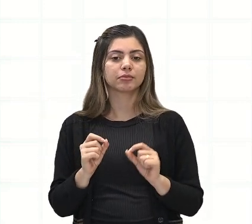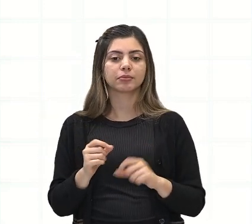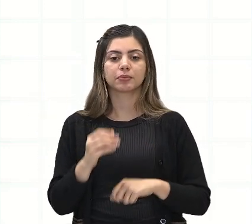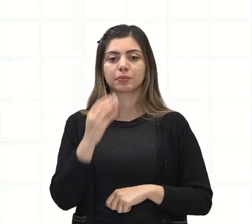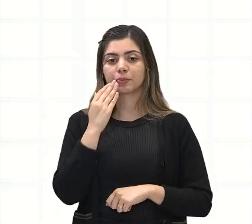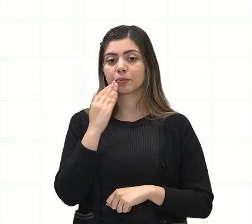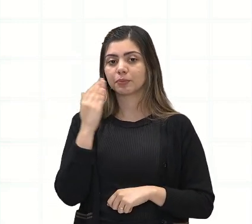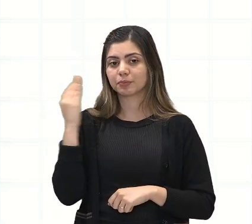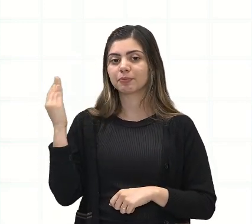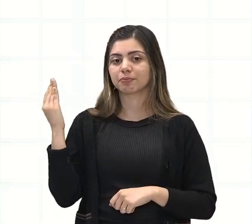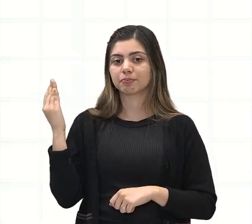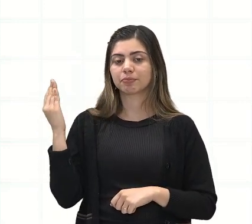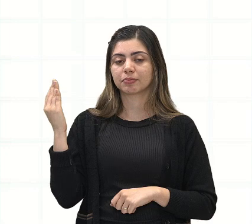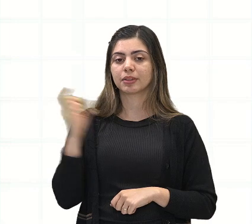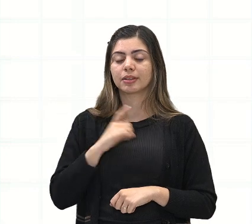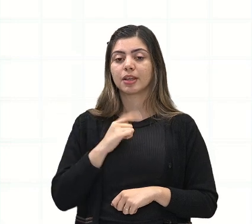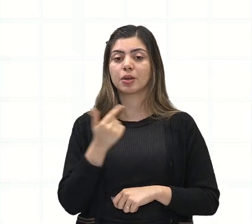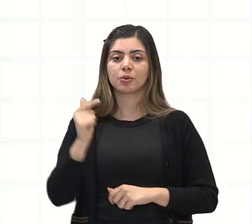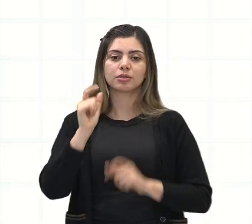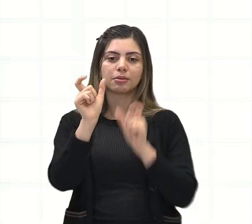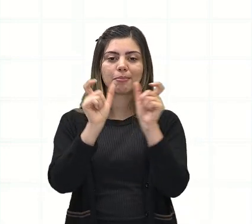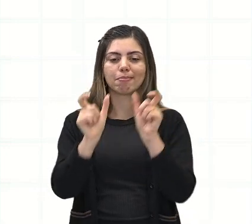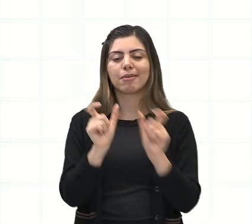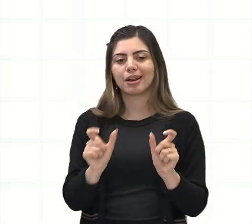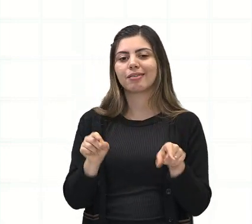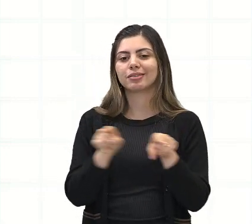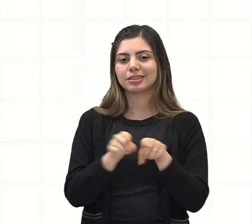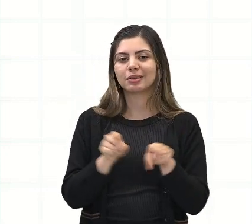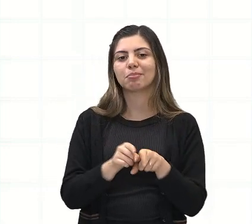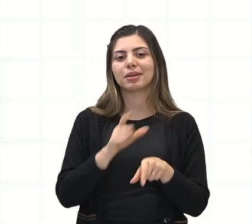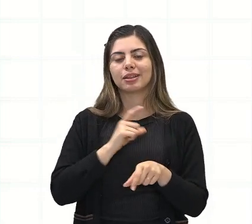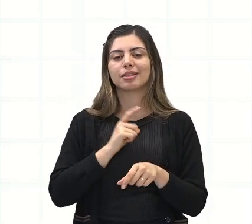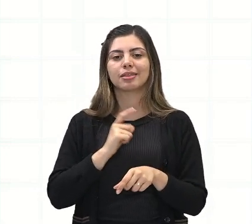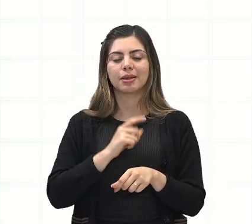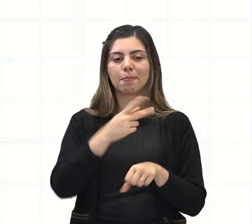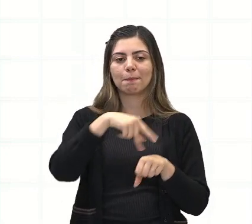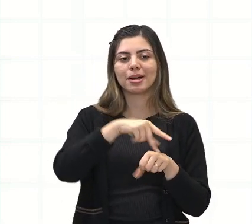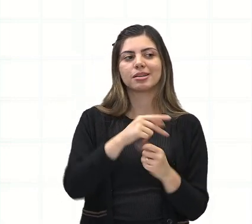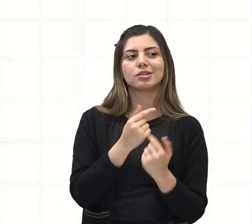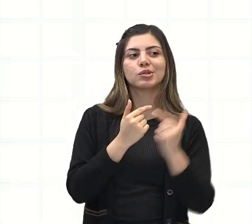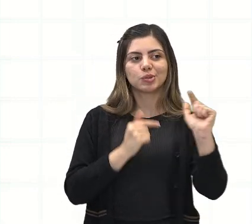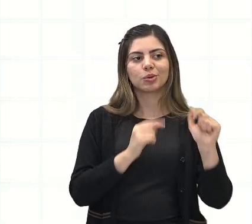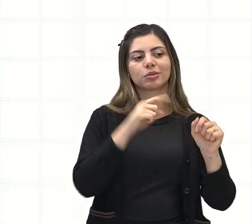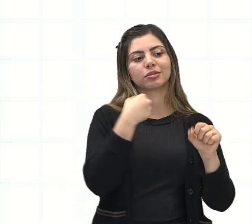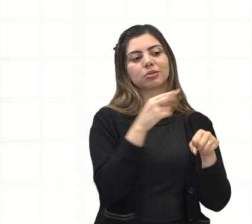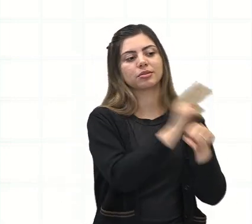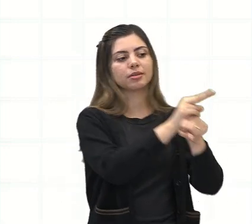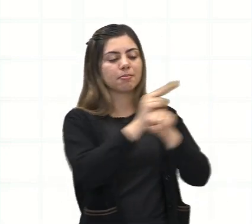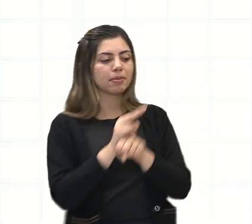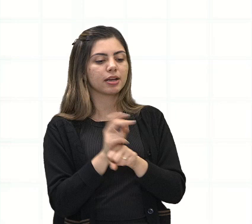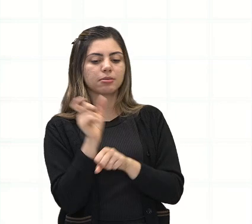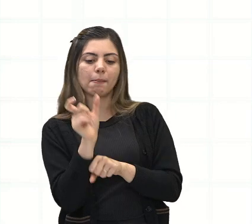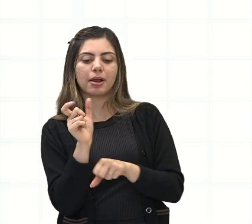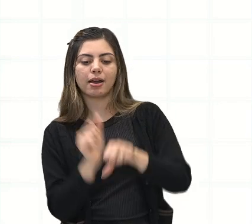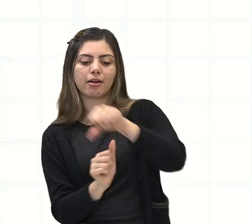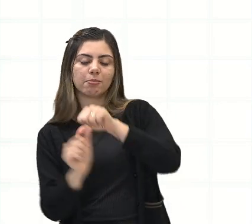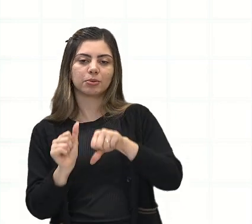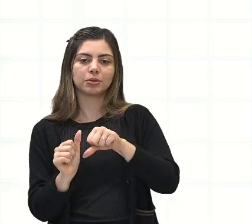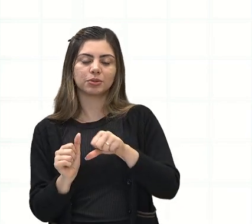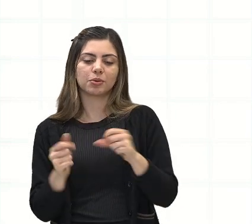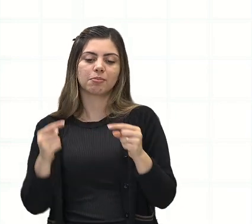buffet, buffet, champanhe, champanhe, chique, chique, conhaque, conhaque, clip, clip, chantilly,